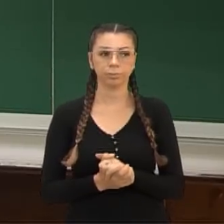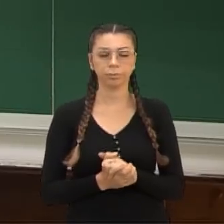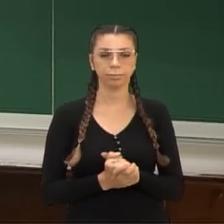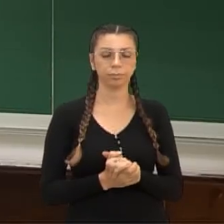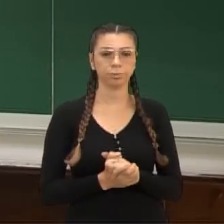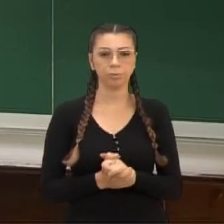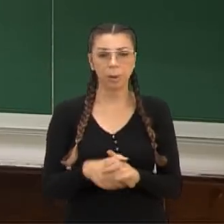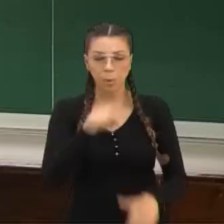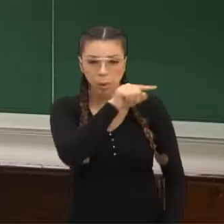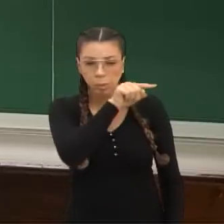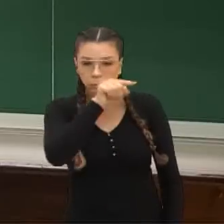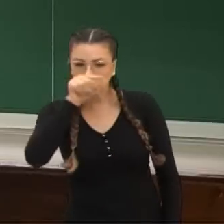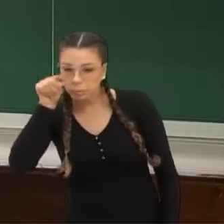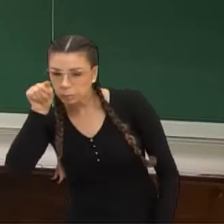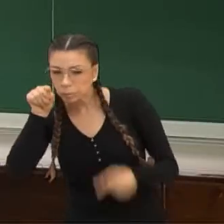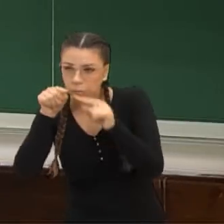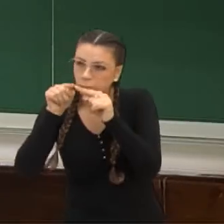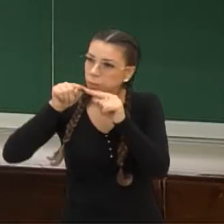3,